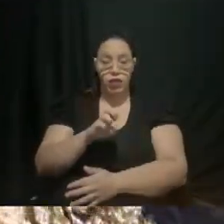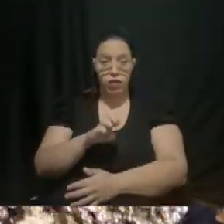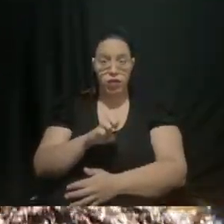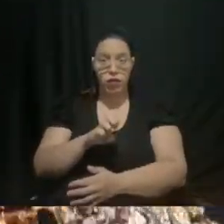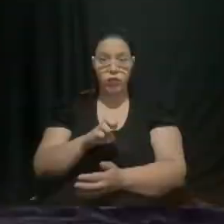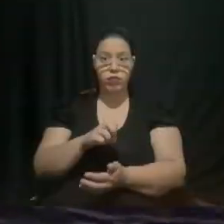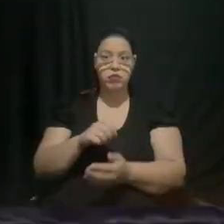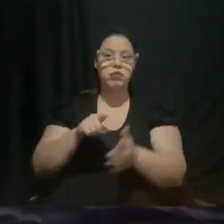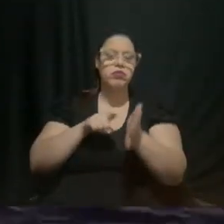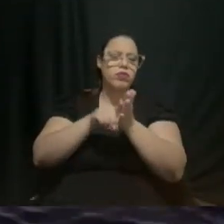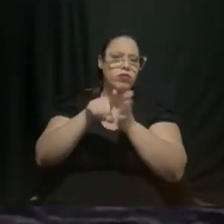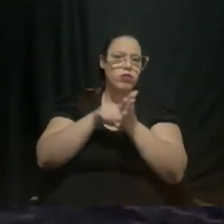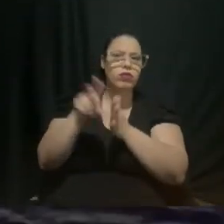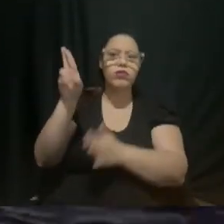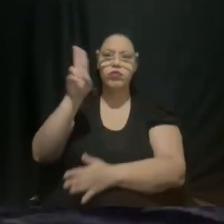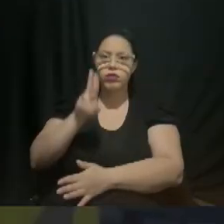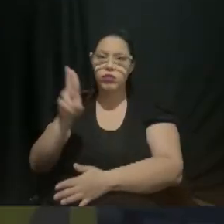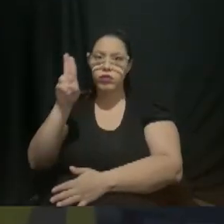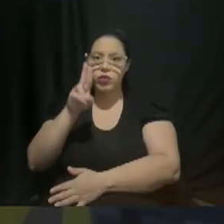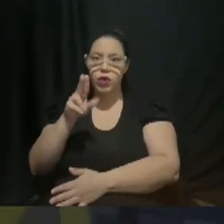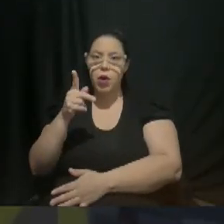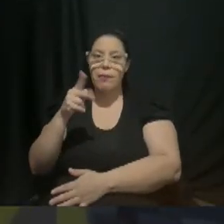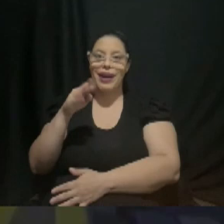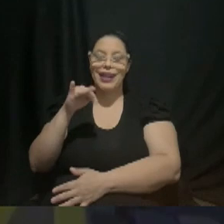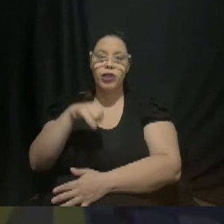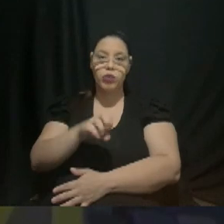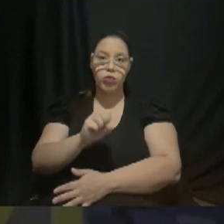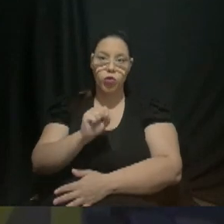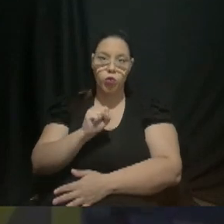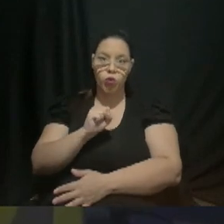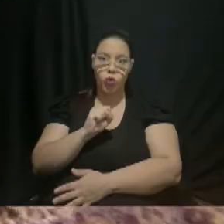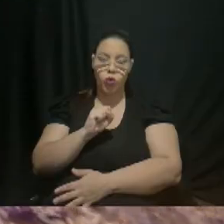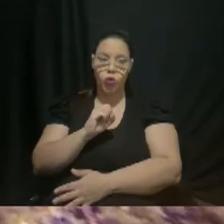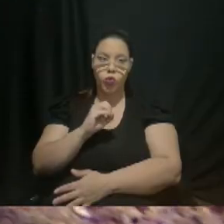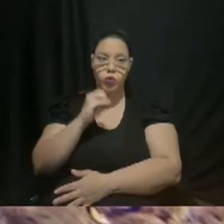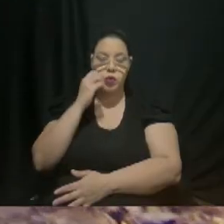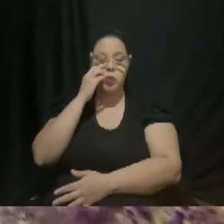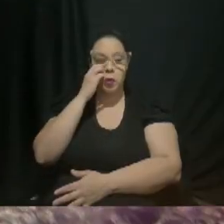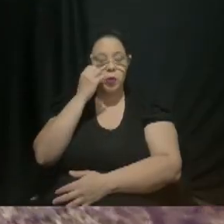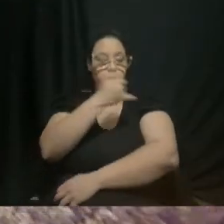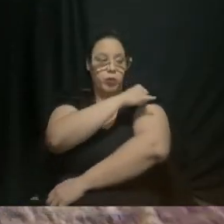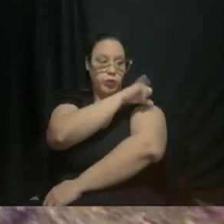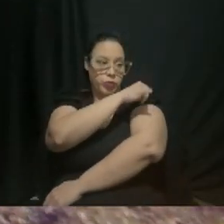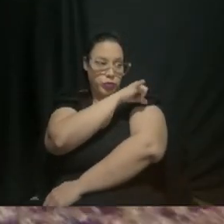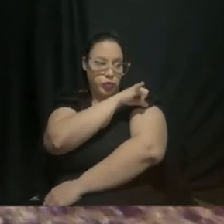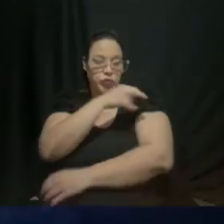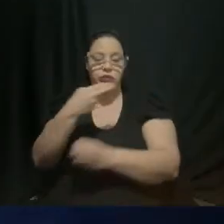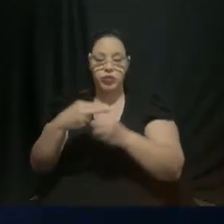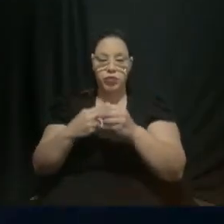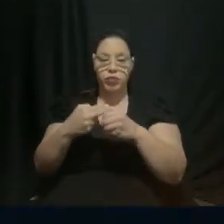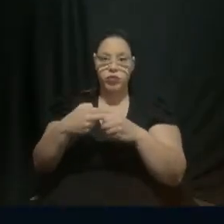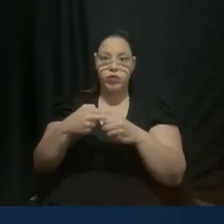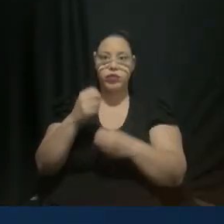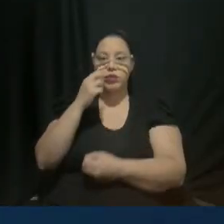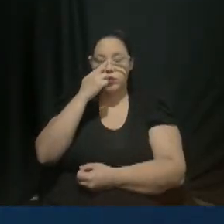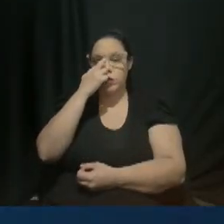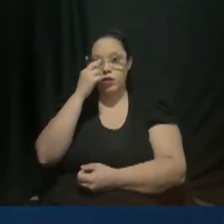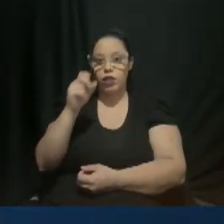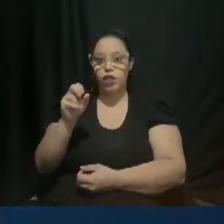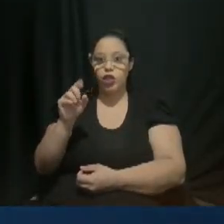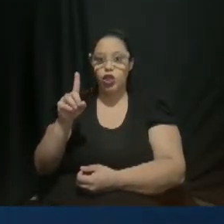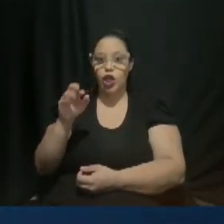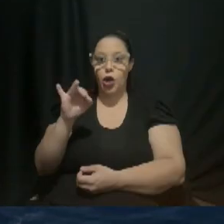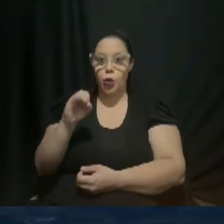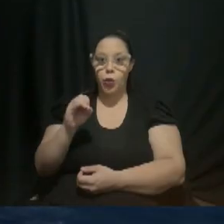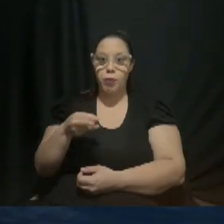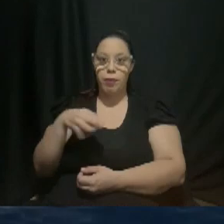Universidade Federal de Pernambuco, da Universidade do Estado do Rio de Janeiro e do Instituto de Pesquisa Alemão Geomar. A acidificação